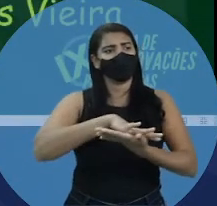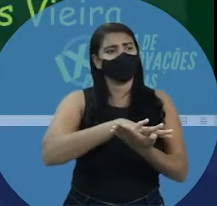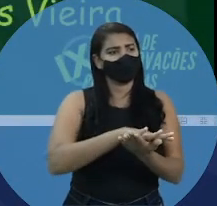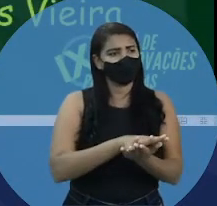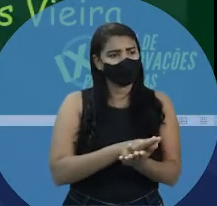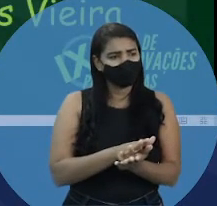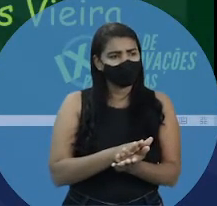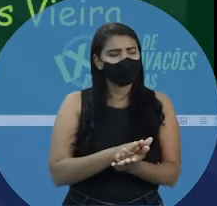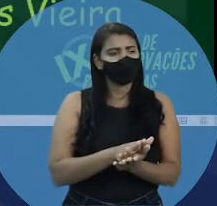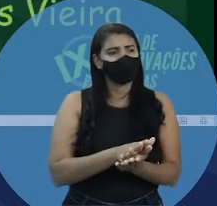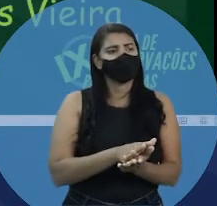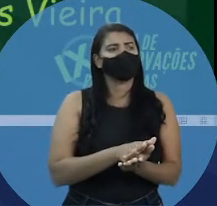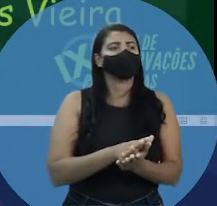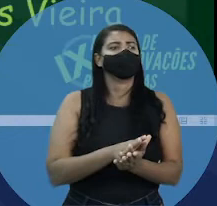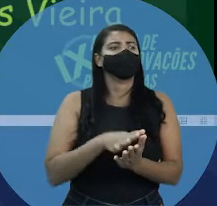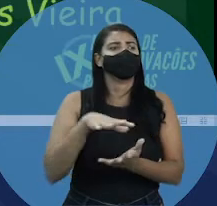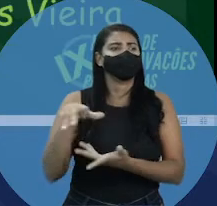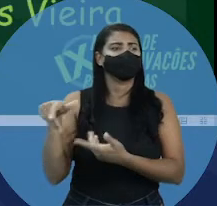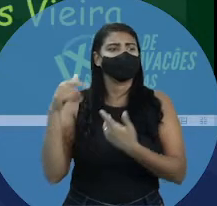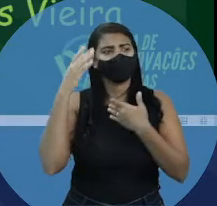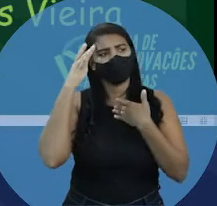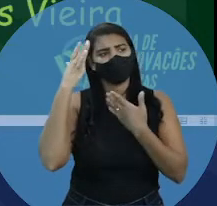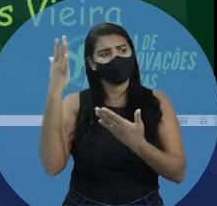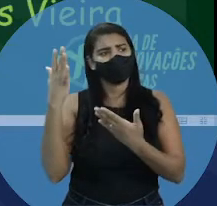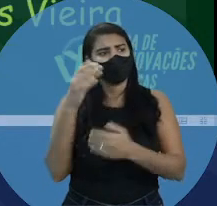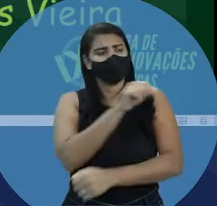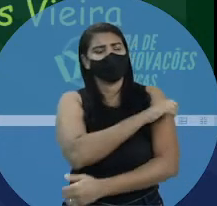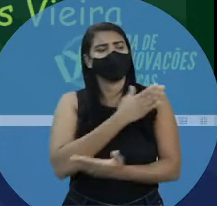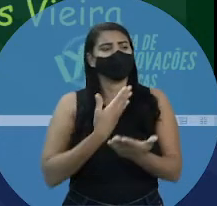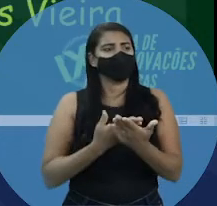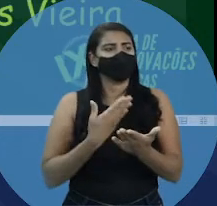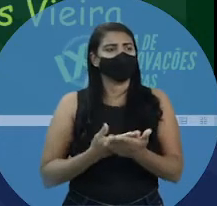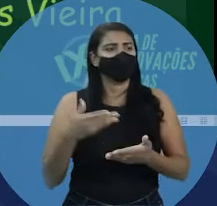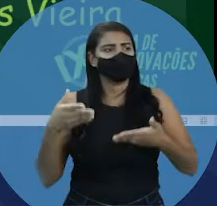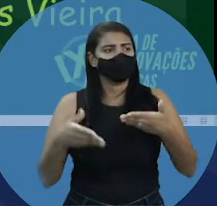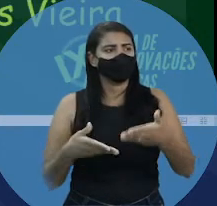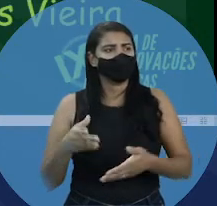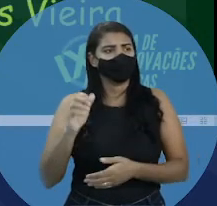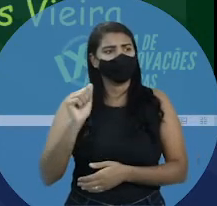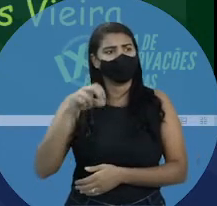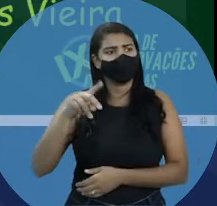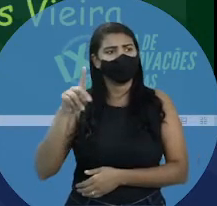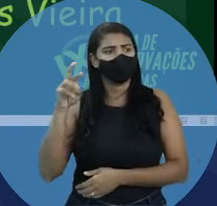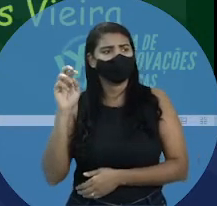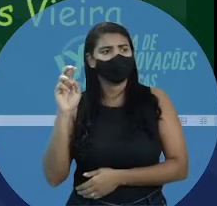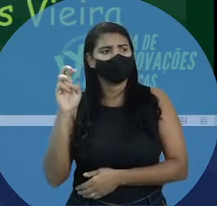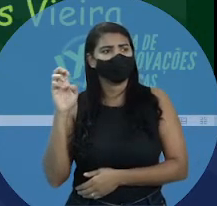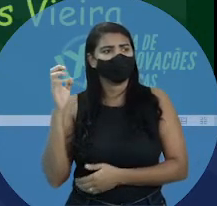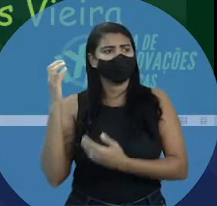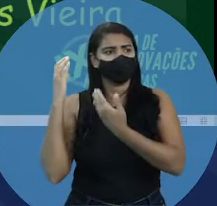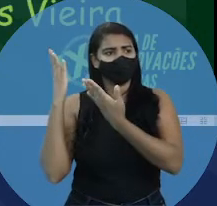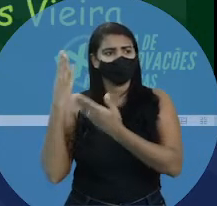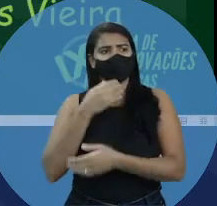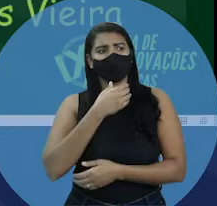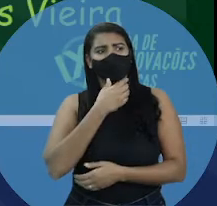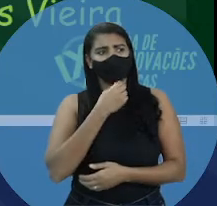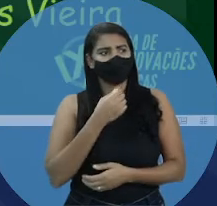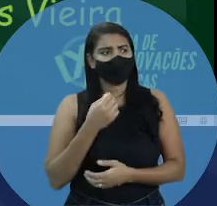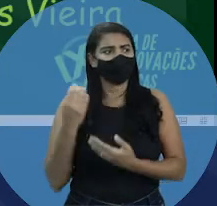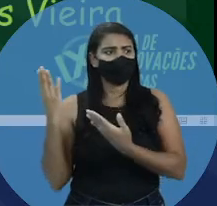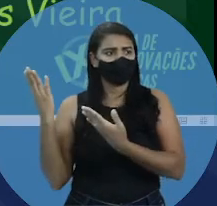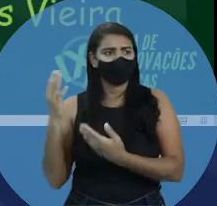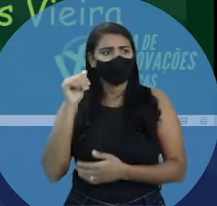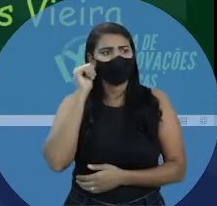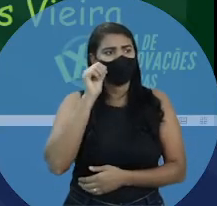né? Gostaria de agradecer, né, os meus alunos aqui, André, que está aqui presente, né, está participando aqui e